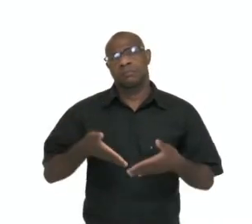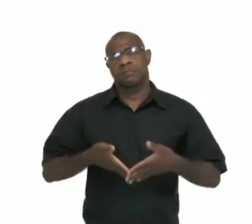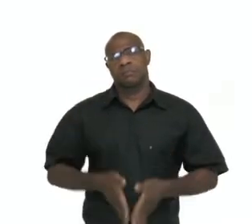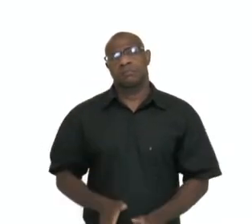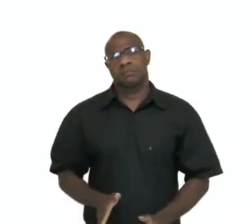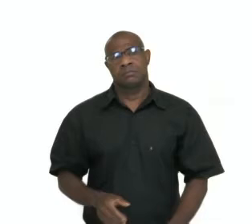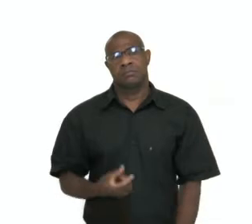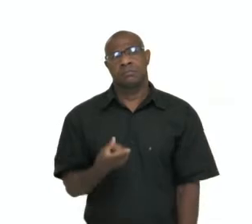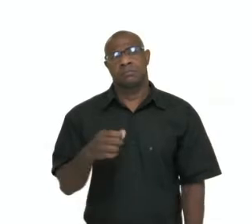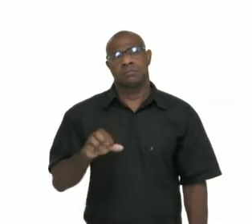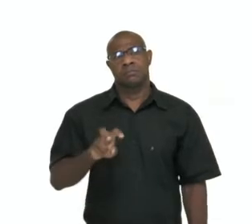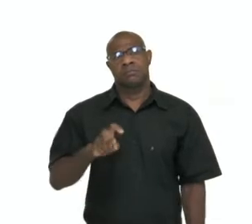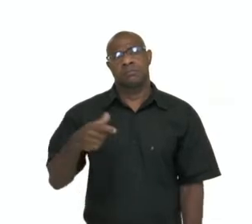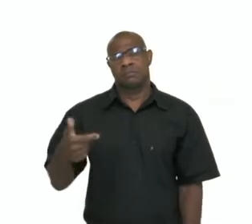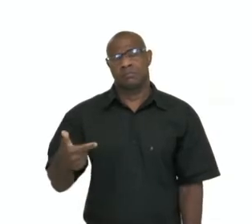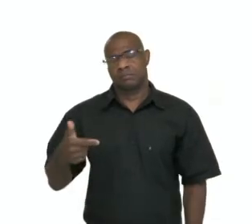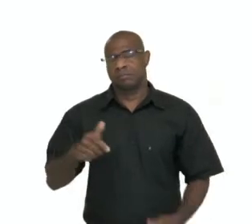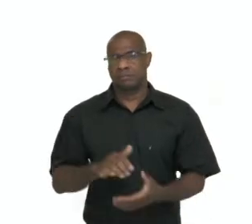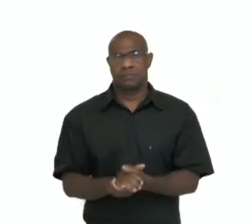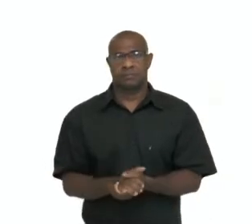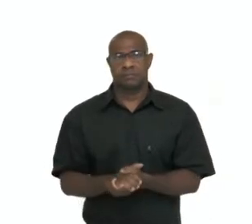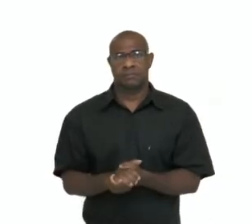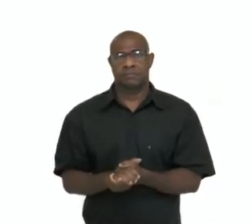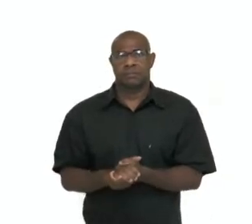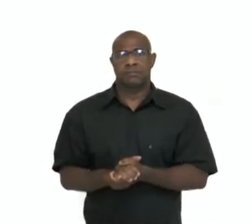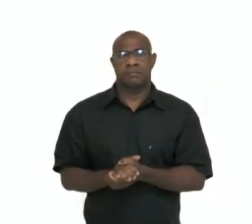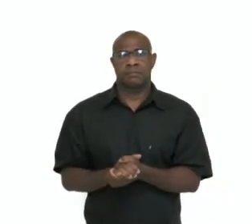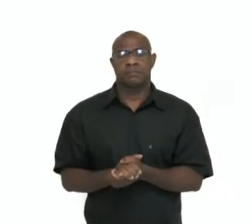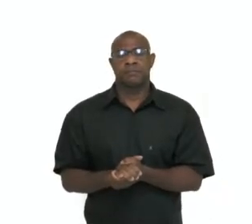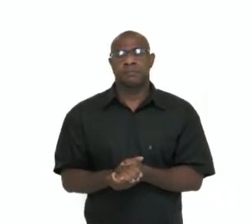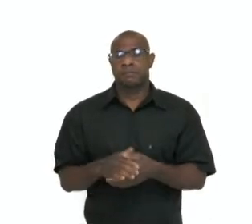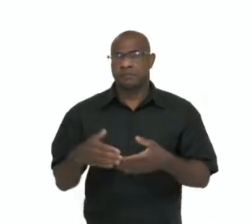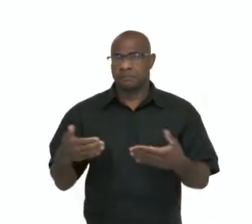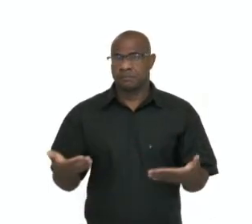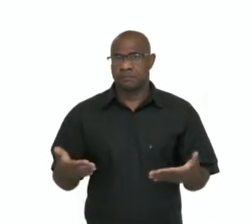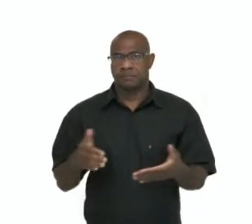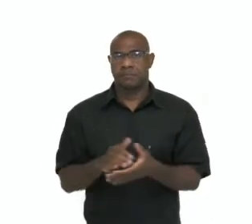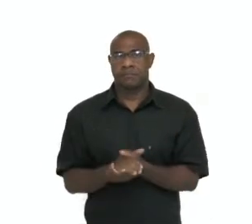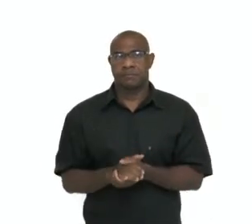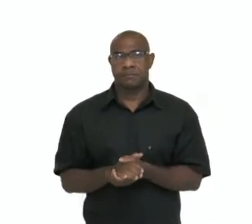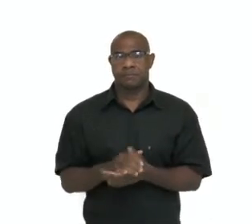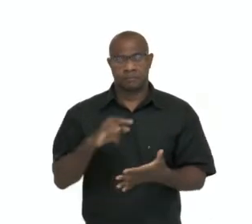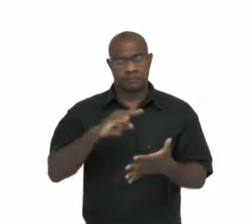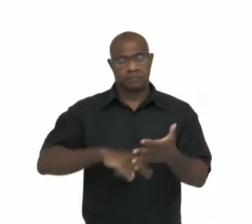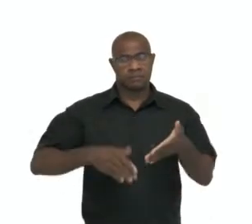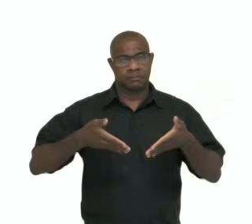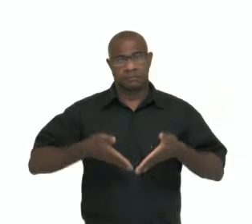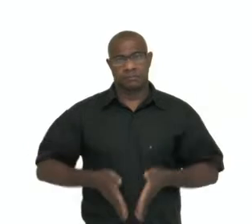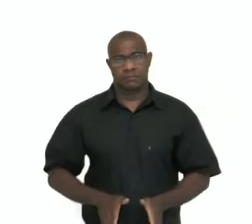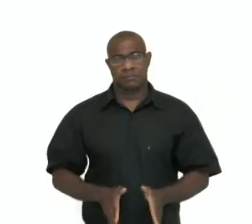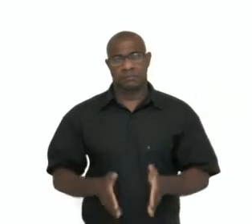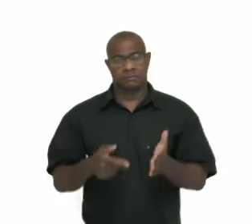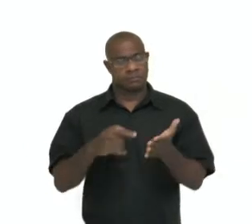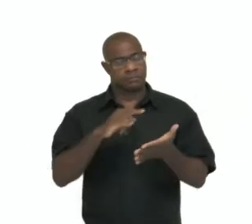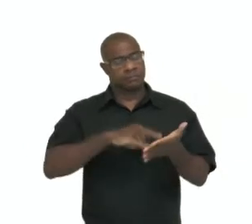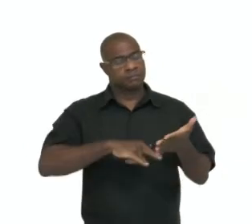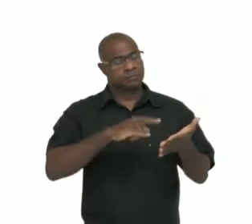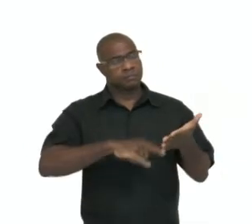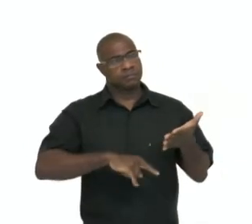da noite no Hospital de Bismarck, capital da Dakota do Norte. A certidão de nascimento diz que foram tomadas as